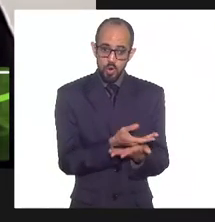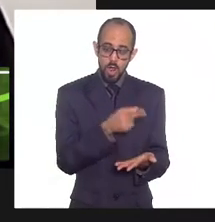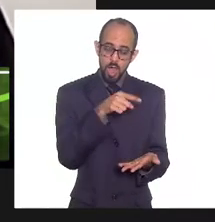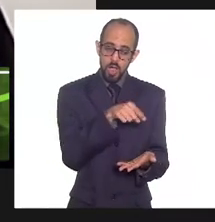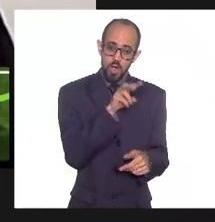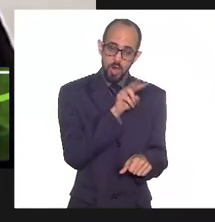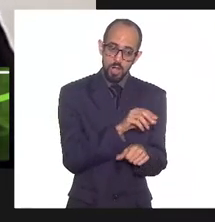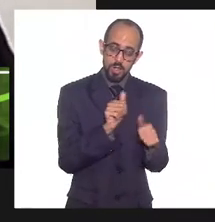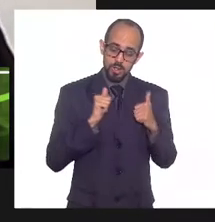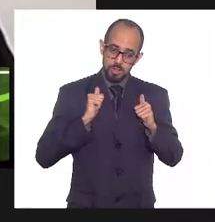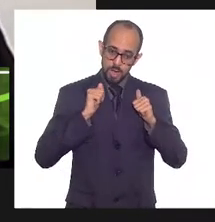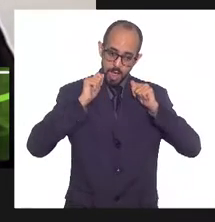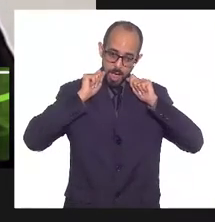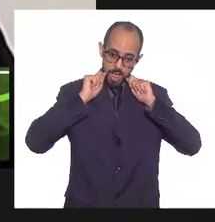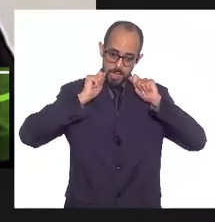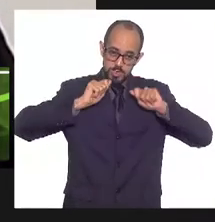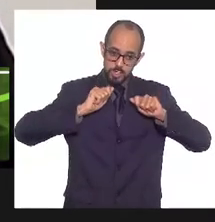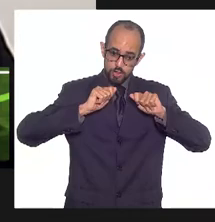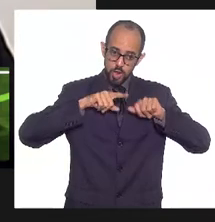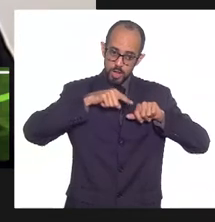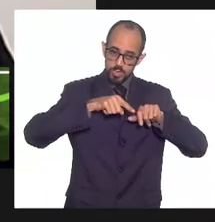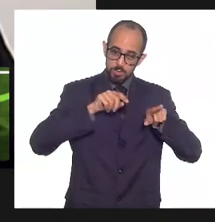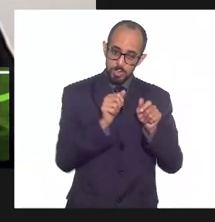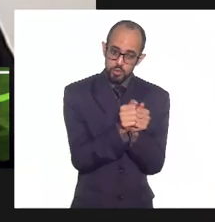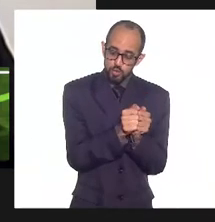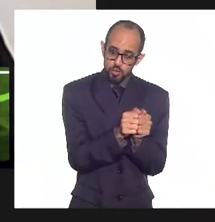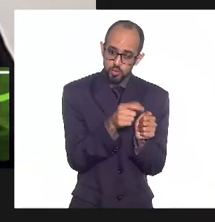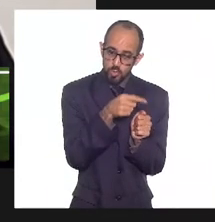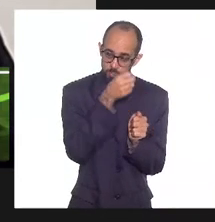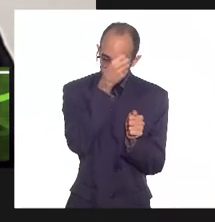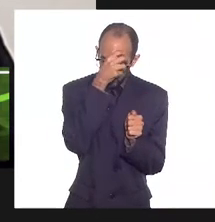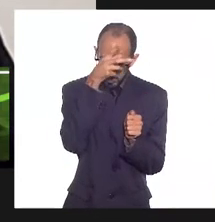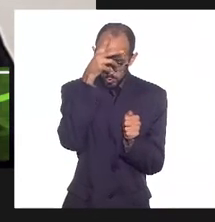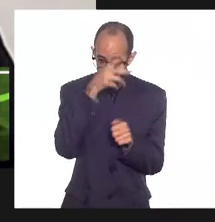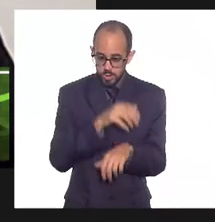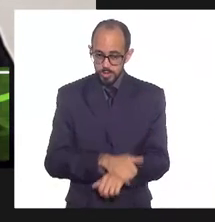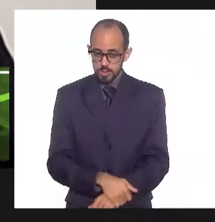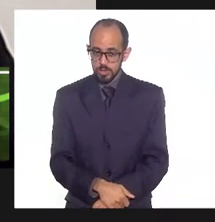acessora todo o seu funcionamento junto às prefeituras e